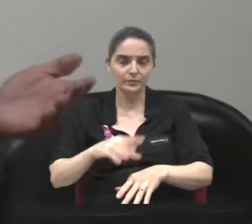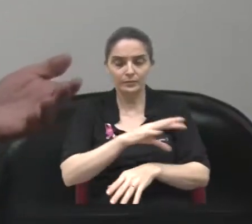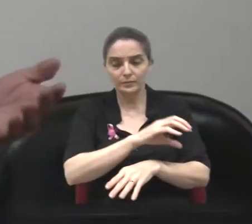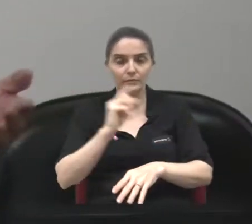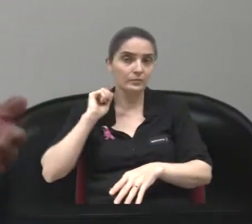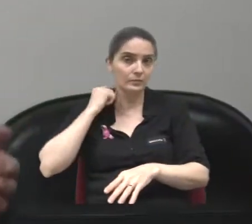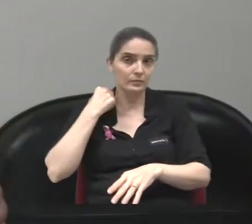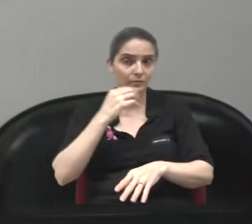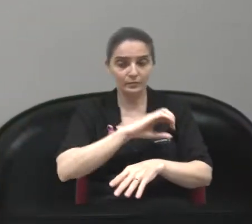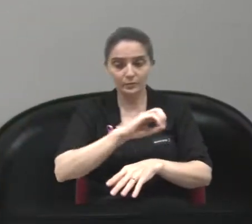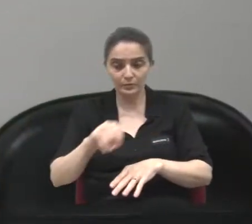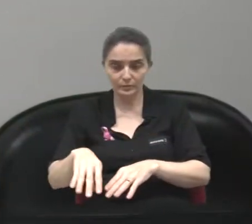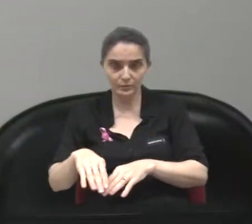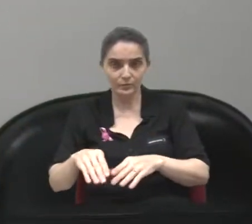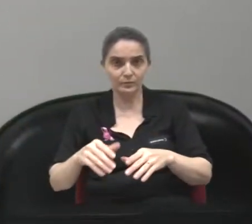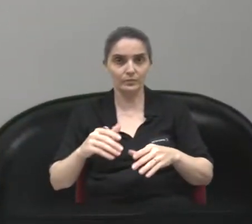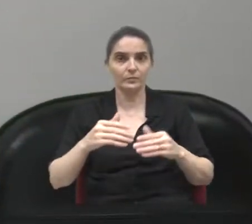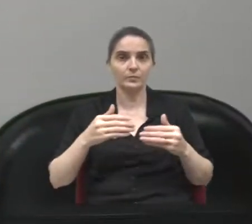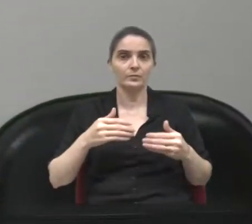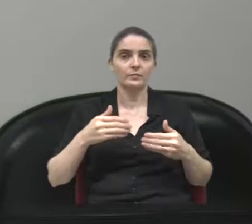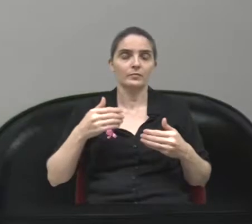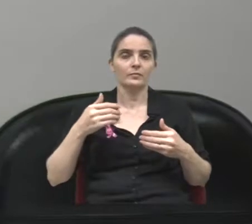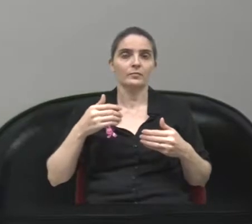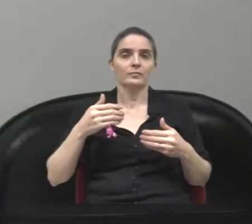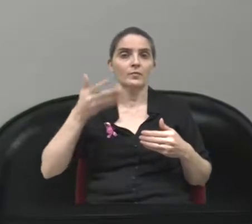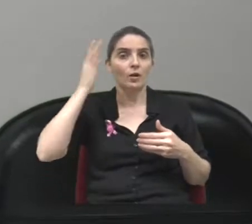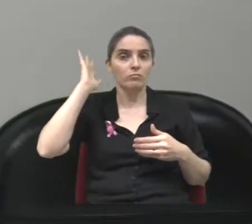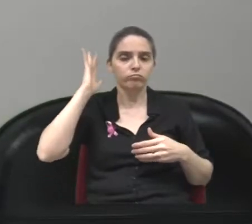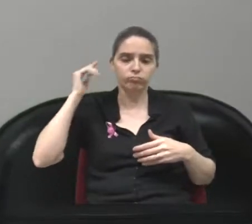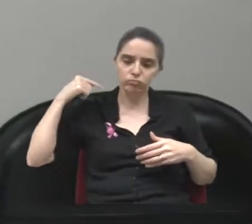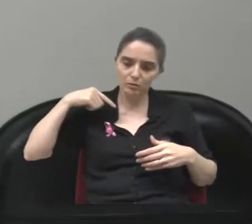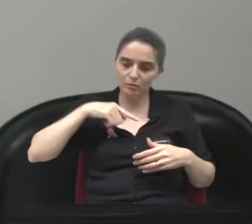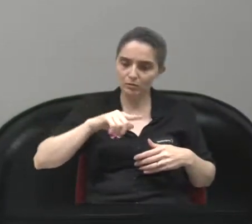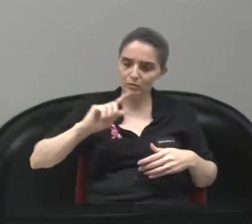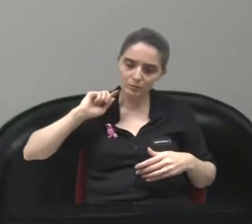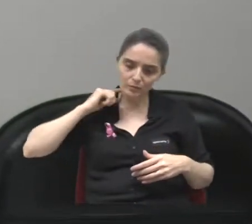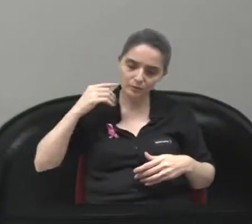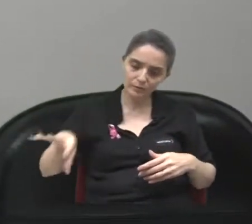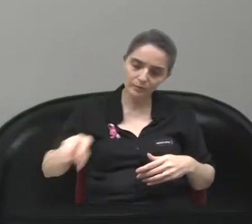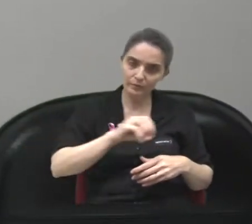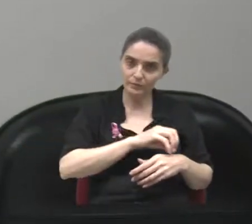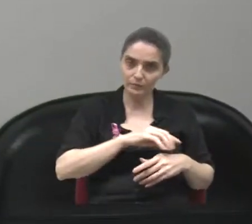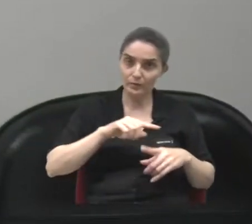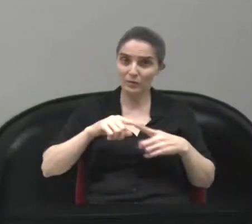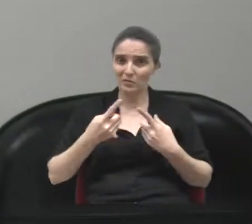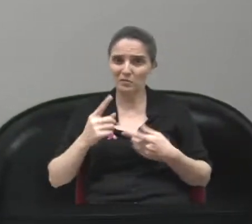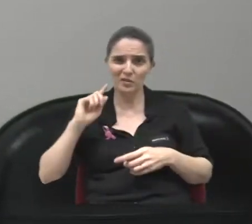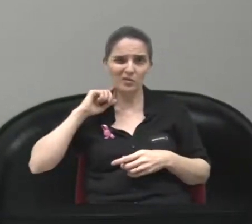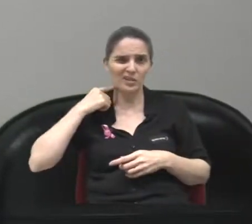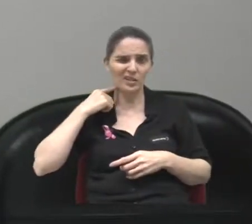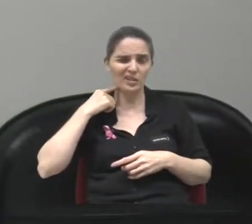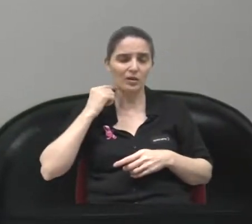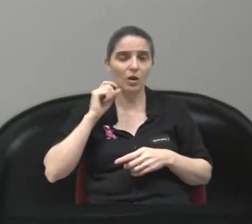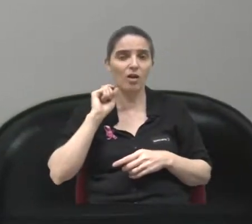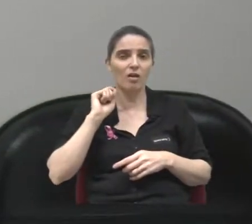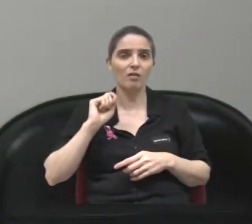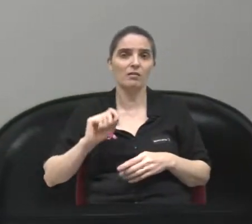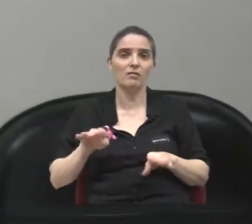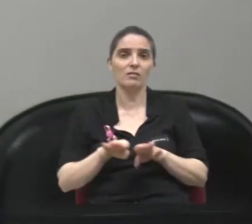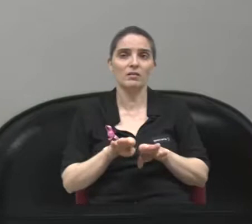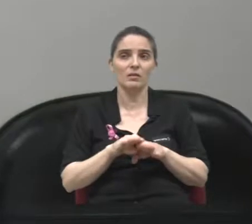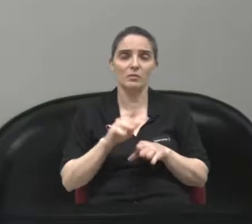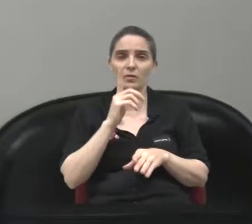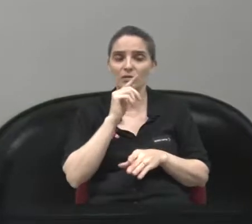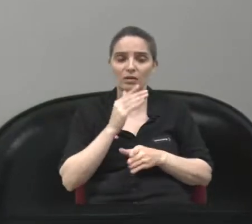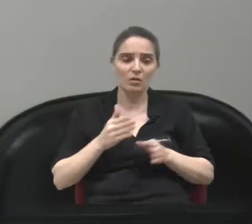antes, porque antes era poluição no rio, ainda está acontecendo. Então, o que pode sugerir para a prefeitura? Que não